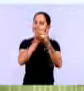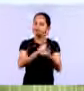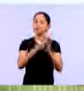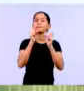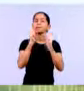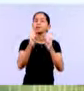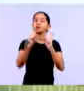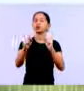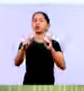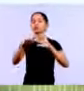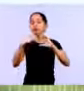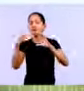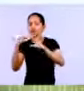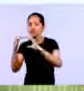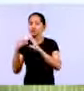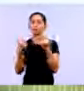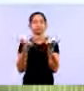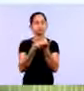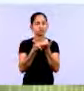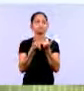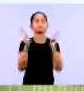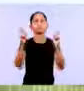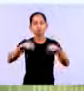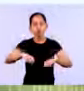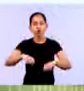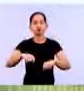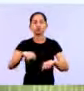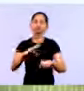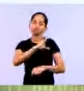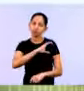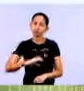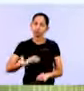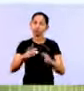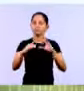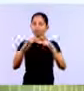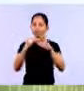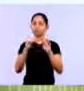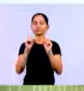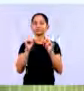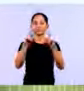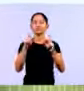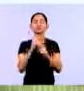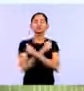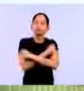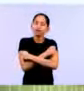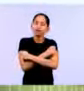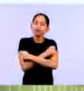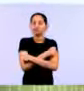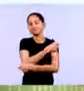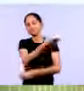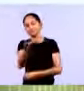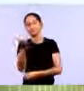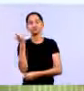mandar os e-mails, os tutores, os coordenadores, podem encaminhar suas dúvidas, suas considerações. Um grande abraço,